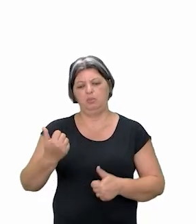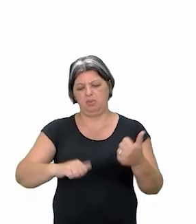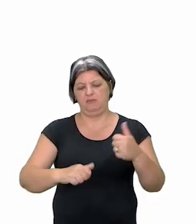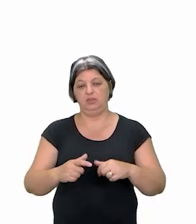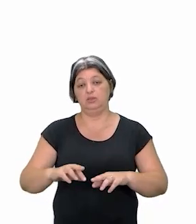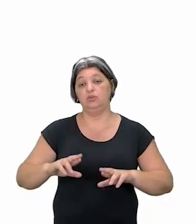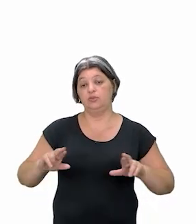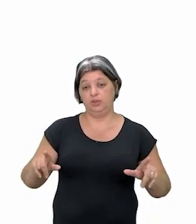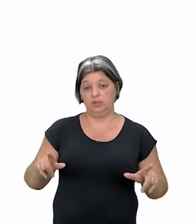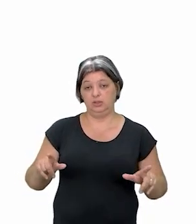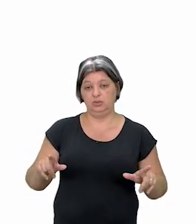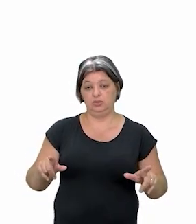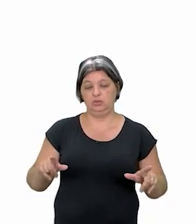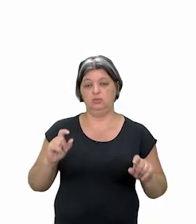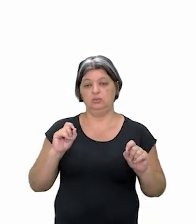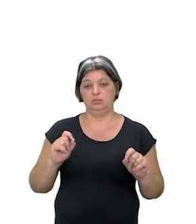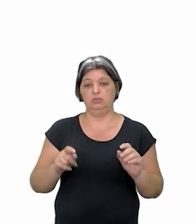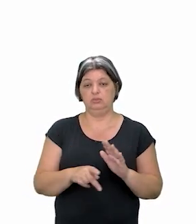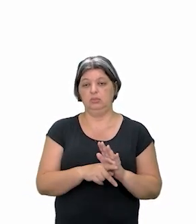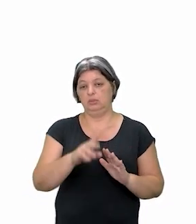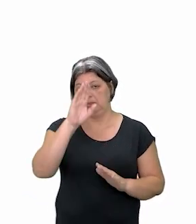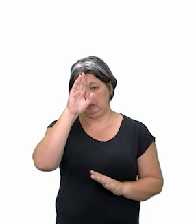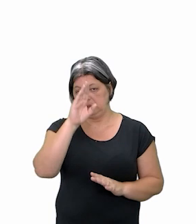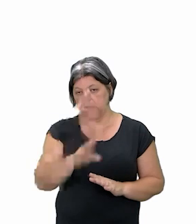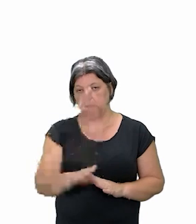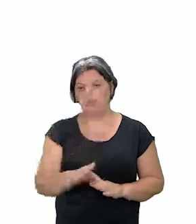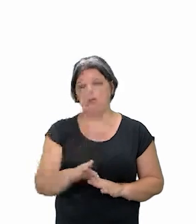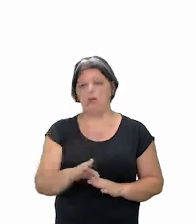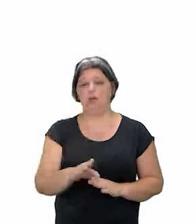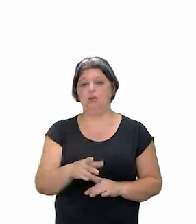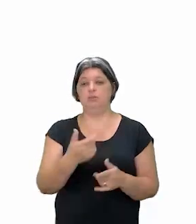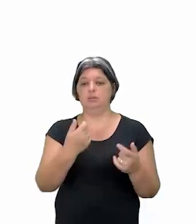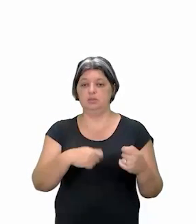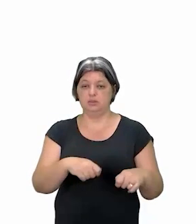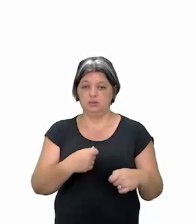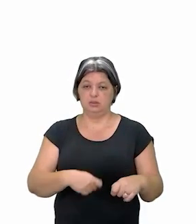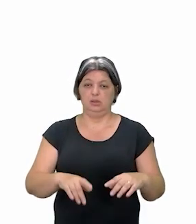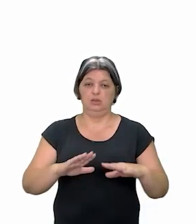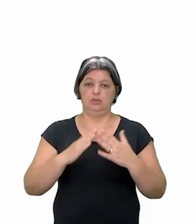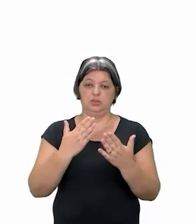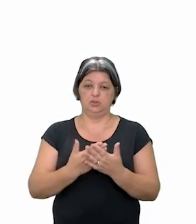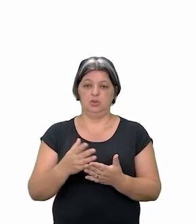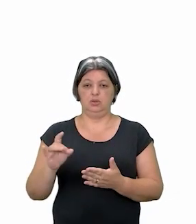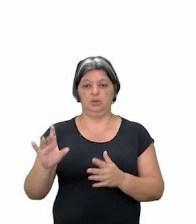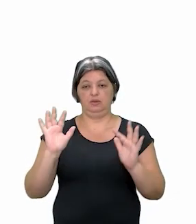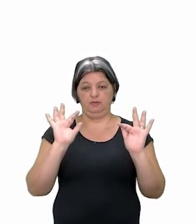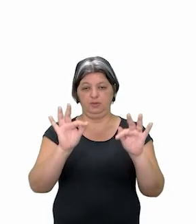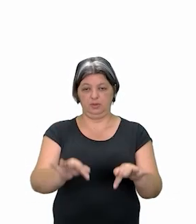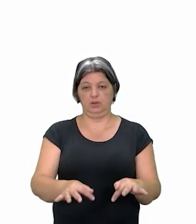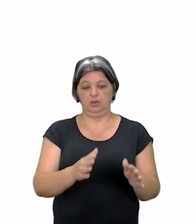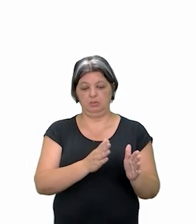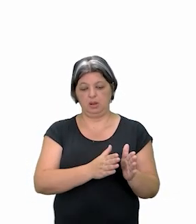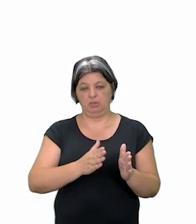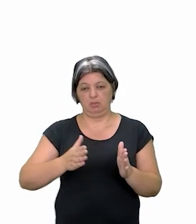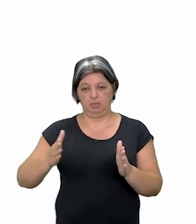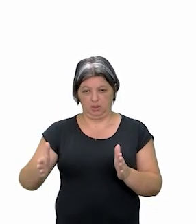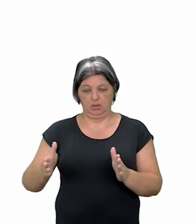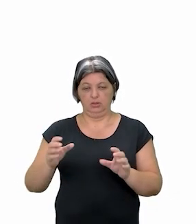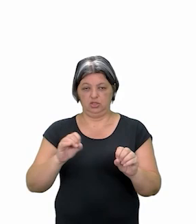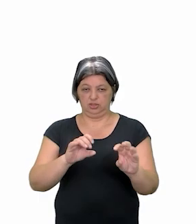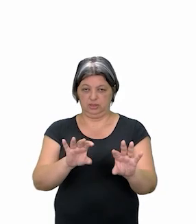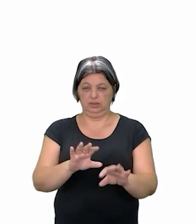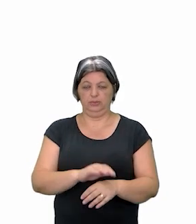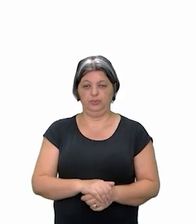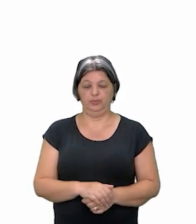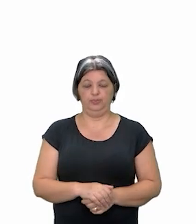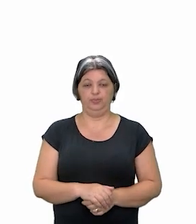permite identificar as principais necessidades da escola ao final de cada etapa de ensino. Tudo bem? Então, hoje,